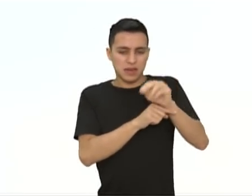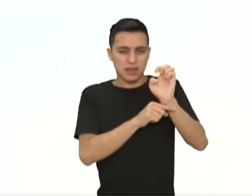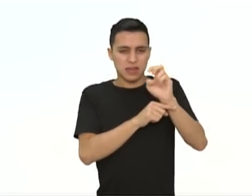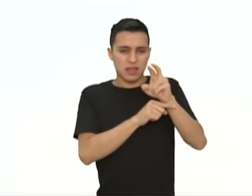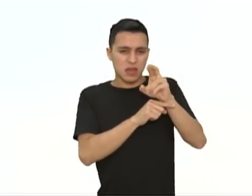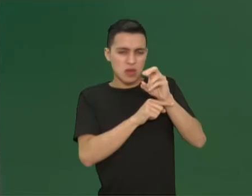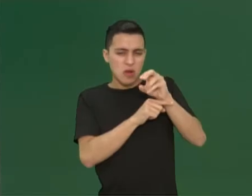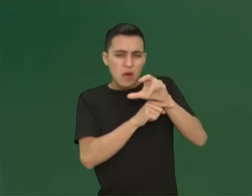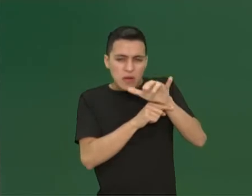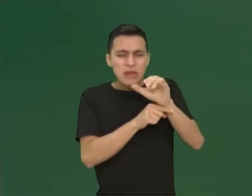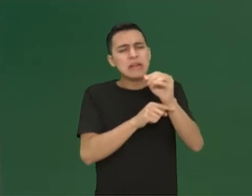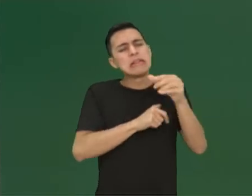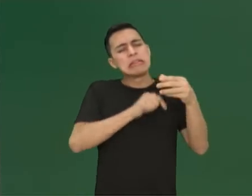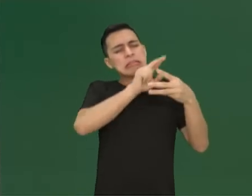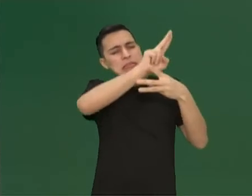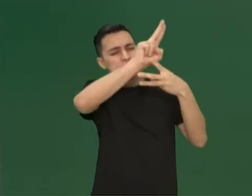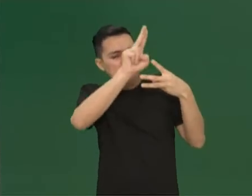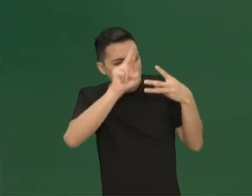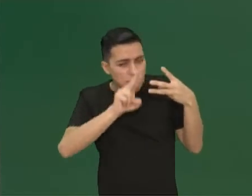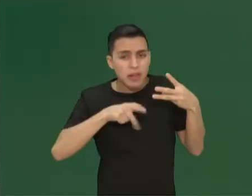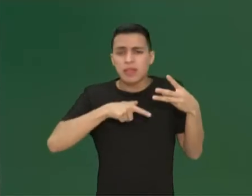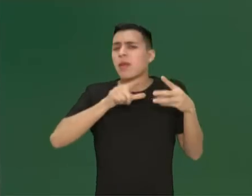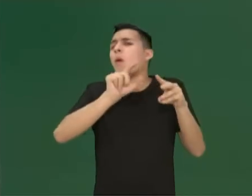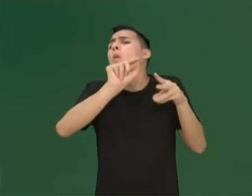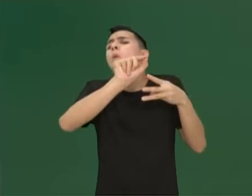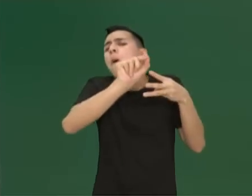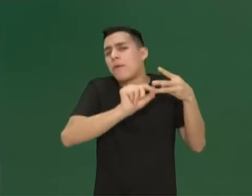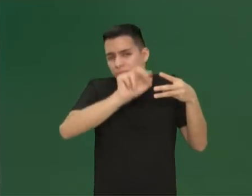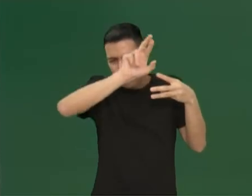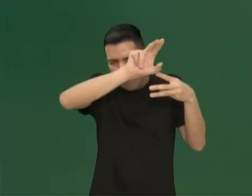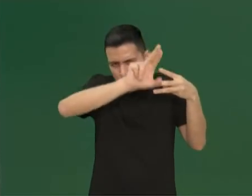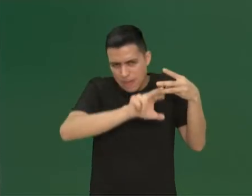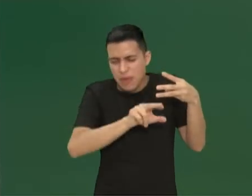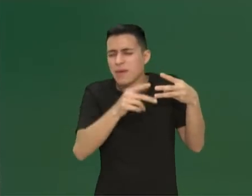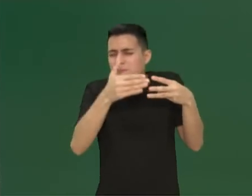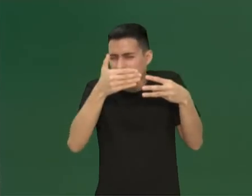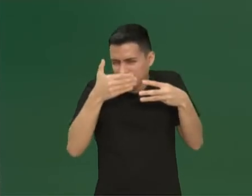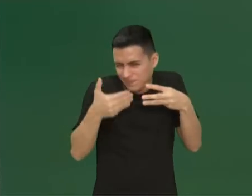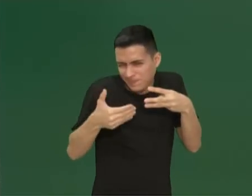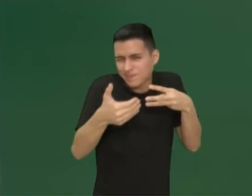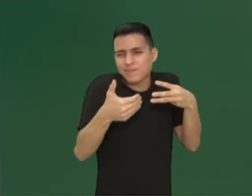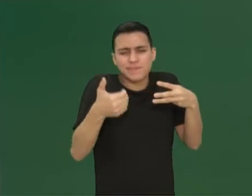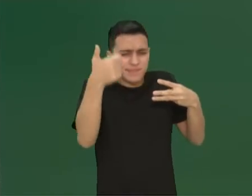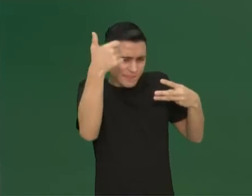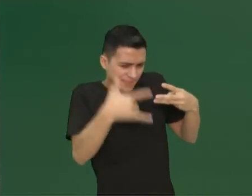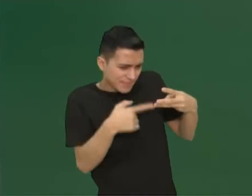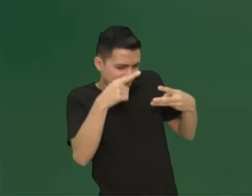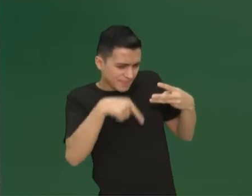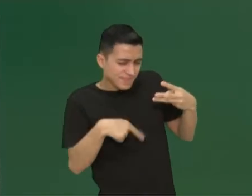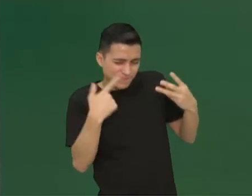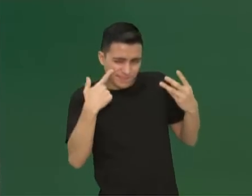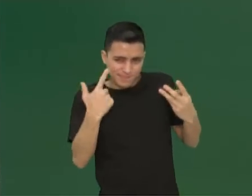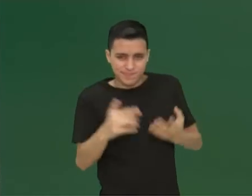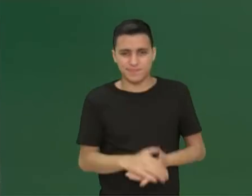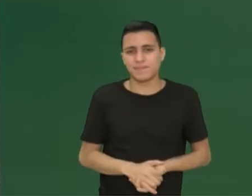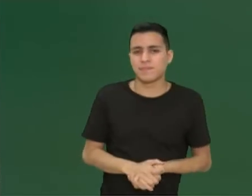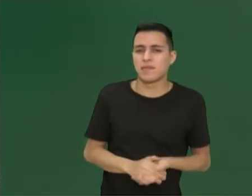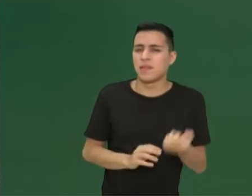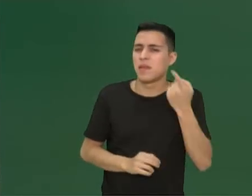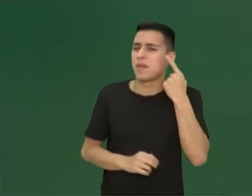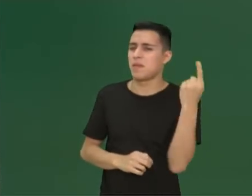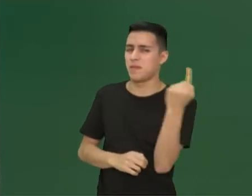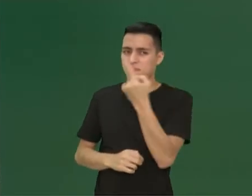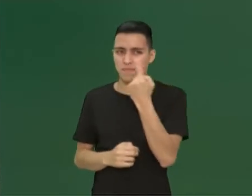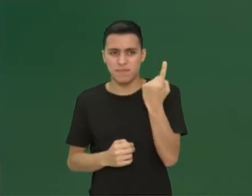eles têm nomes diferentes, eles têm funções diferentes e é isso que o mapa conceitual nos traz. Vamos ver o